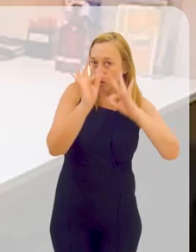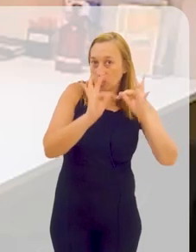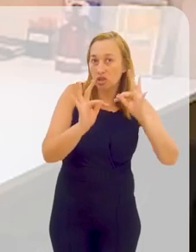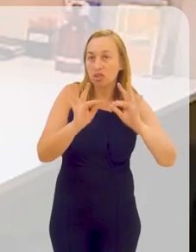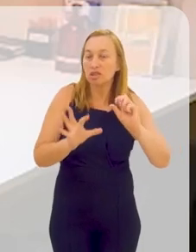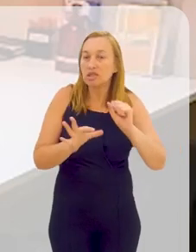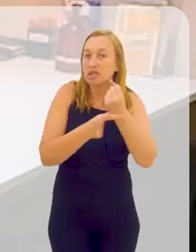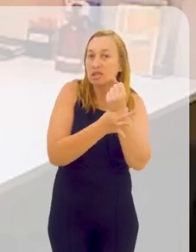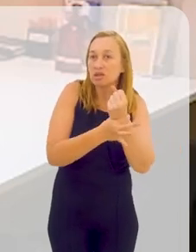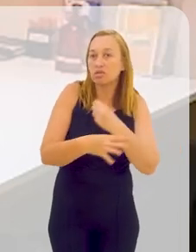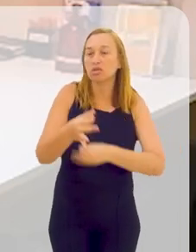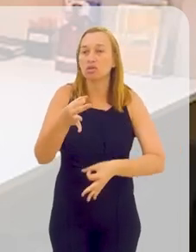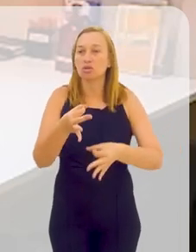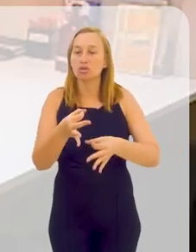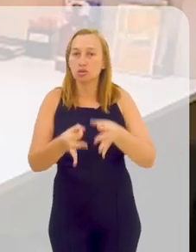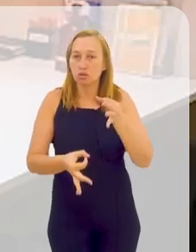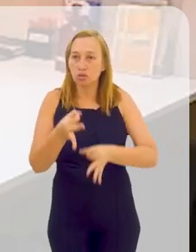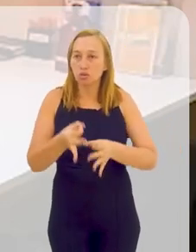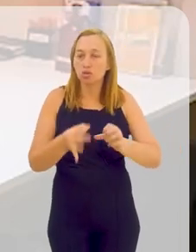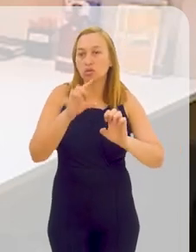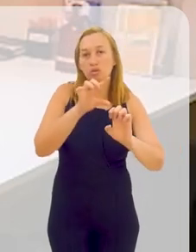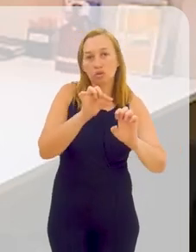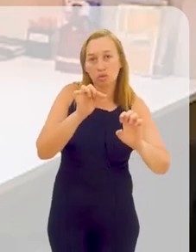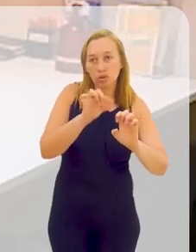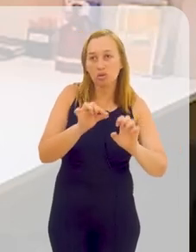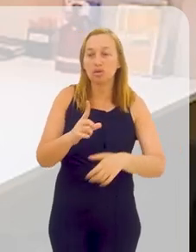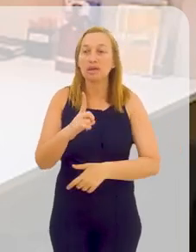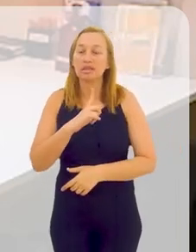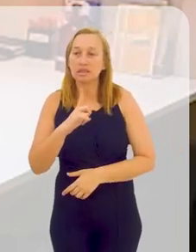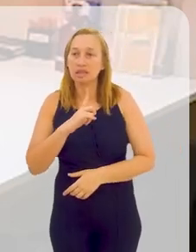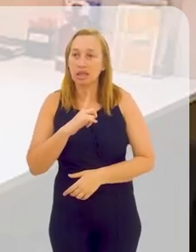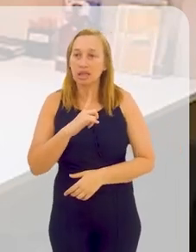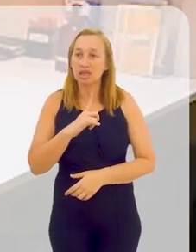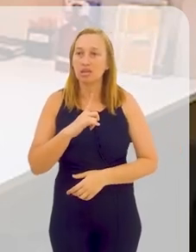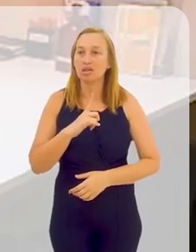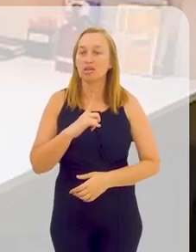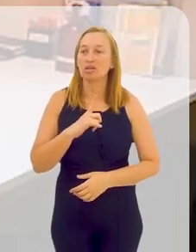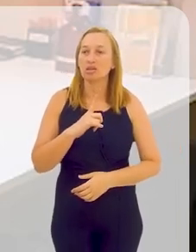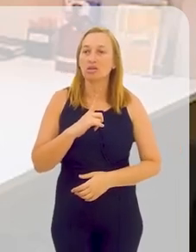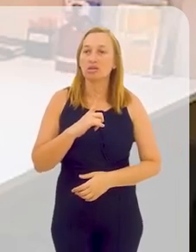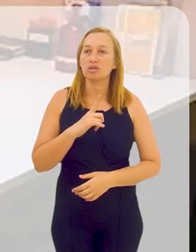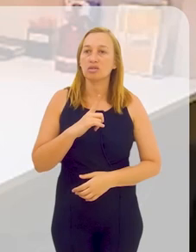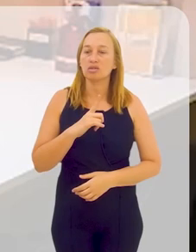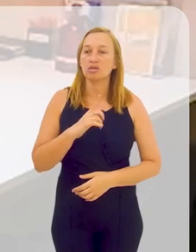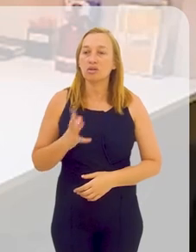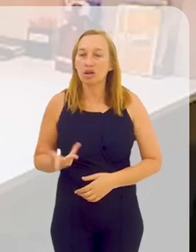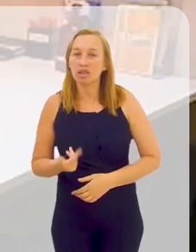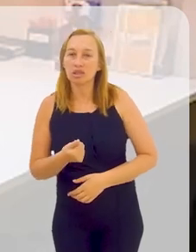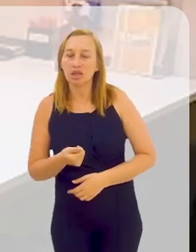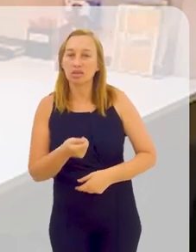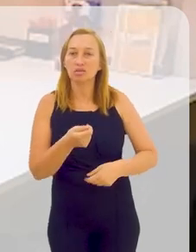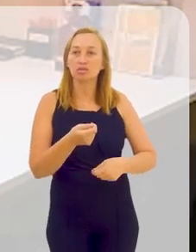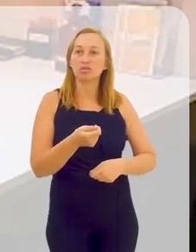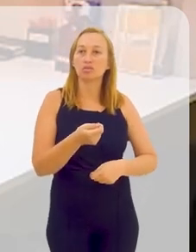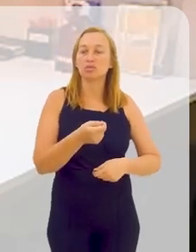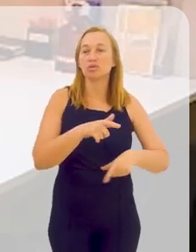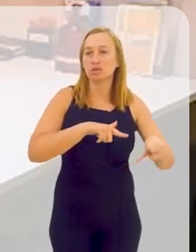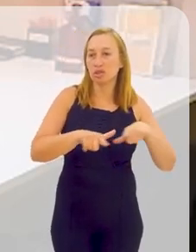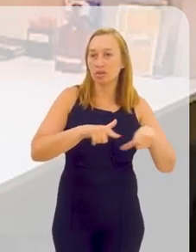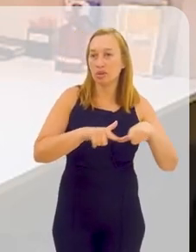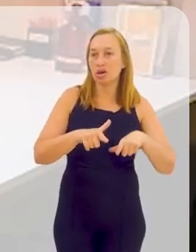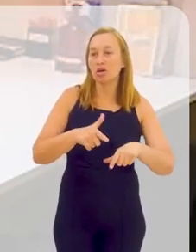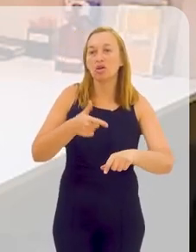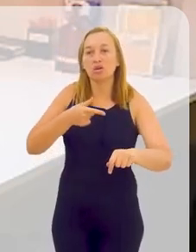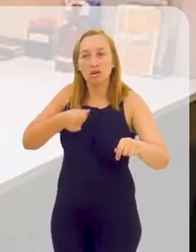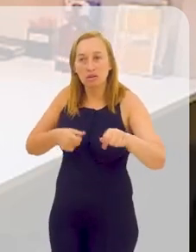tenham segurança jurídica para que os empreendedores tenham previsibilidade verdade nos seus negócios e para